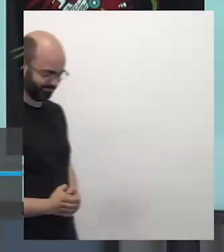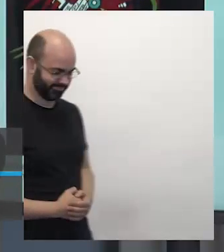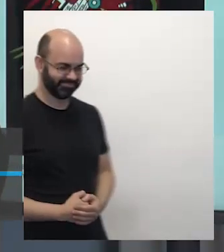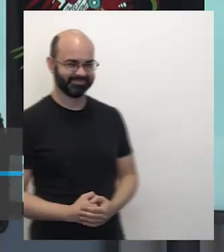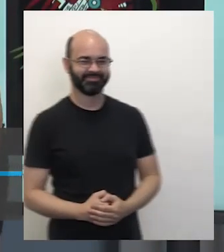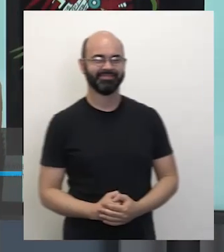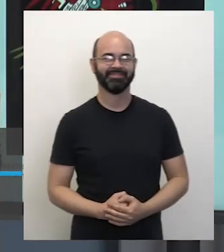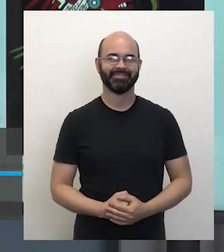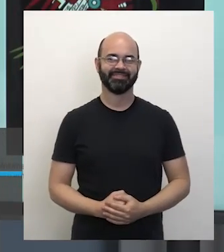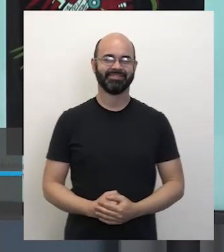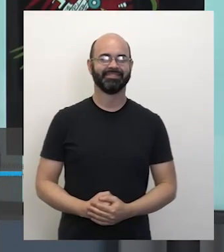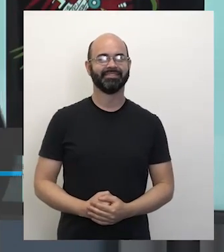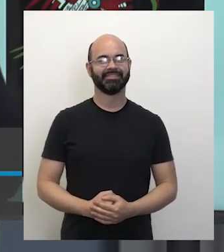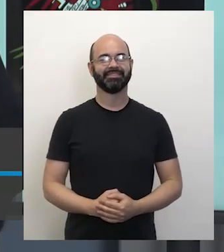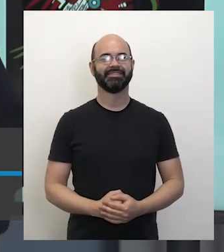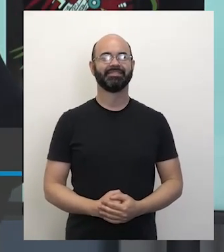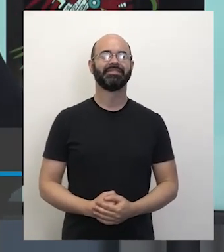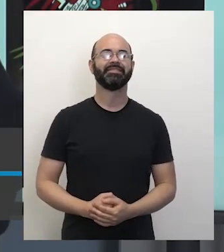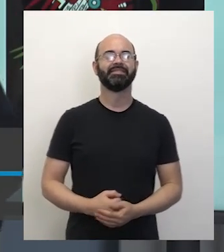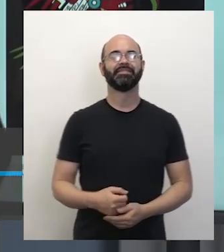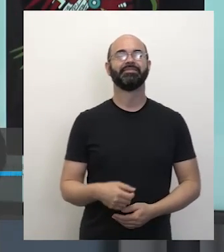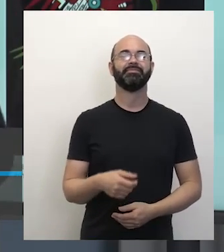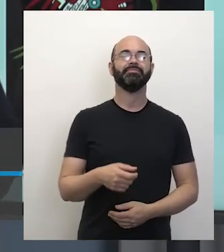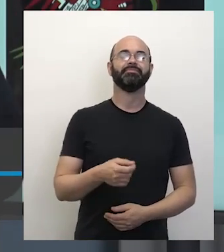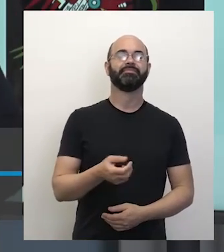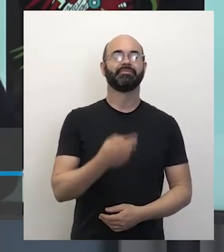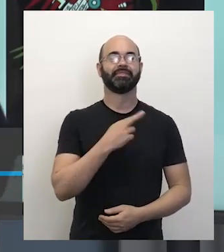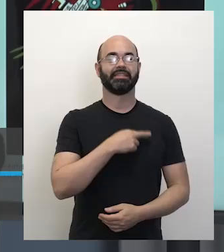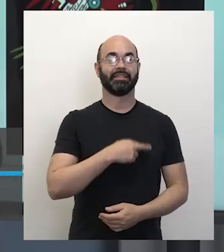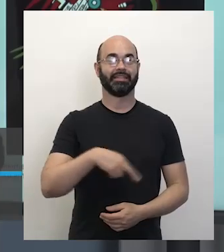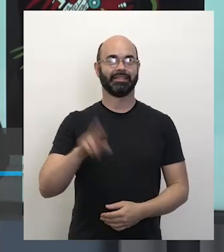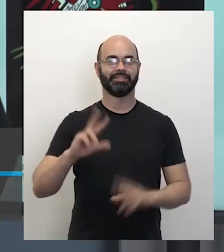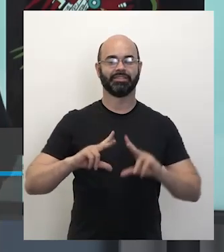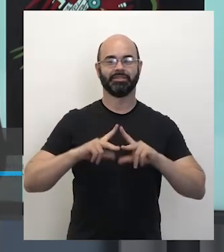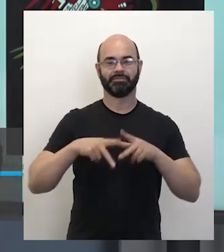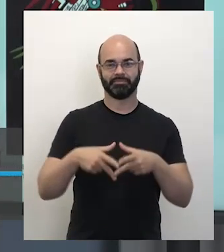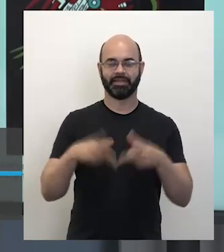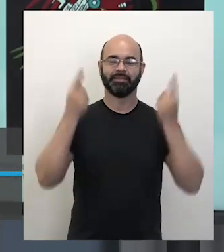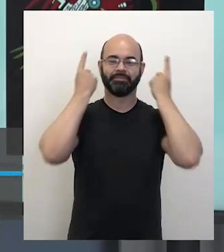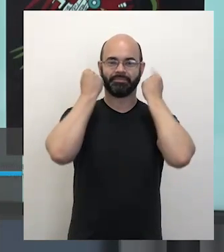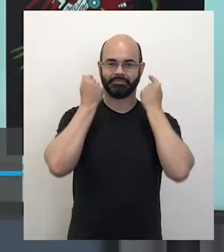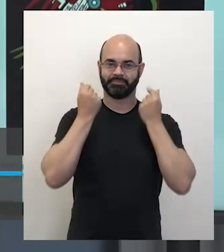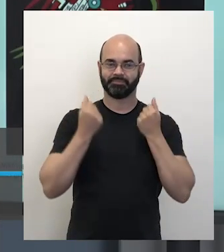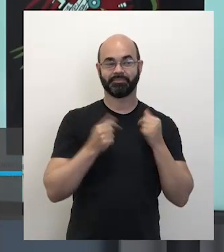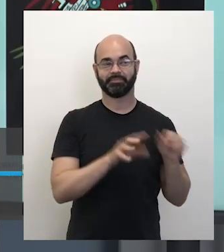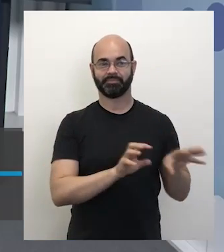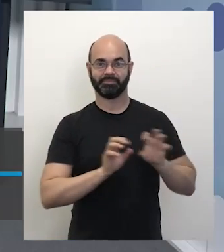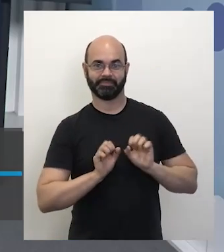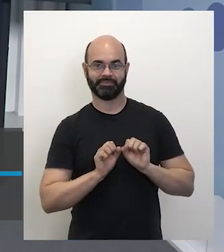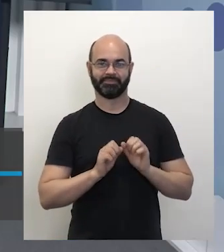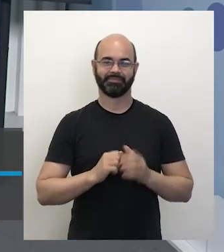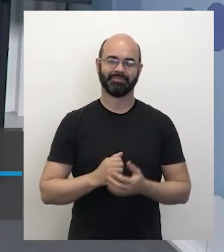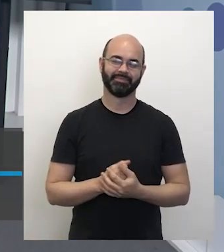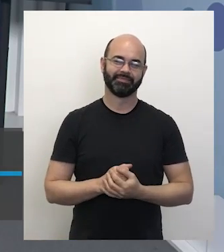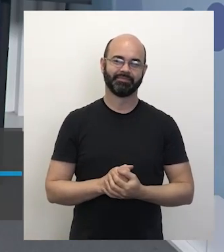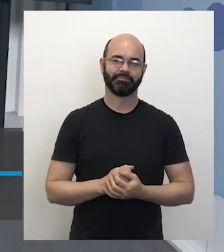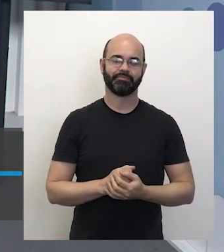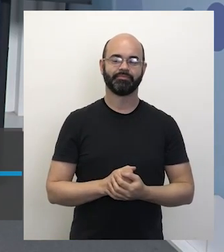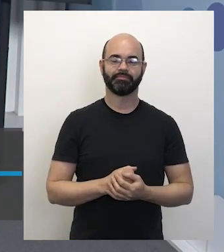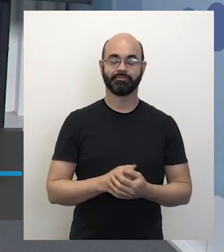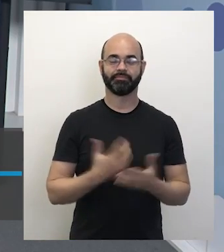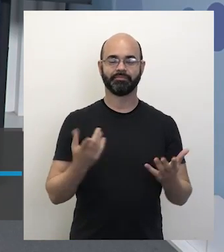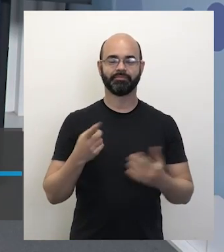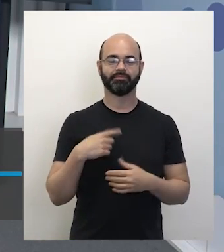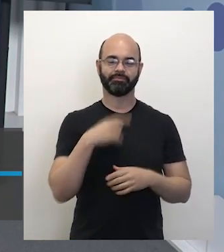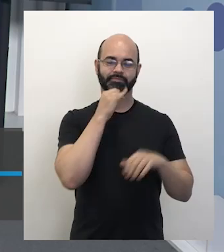algumas referências da religião maia, os astecas acabaram absorvendo. E aí a Pro vai mostrar para nós como fazer o nosso Deus